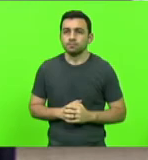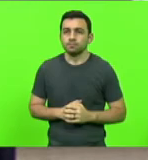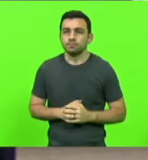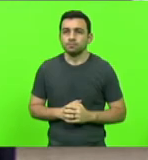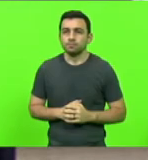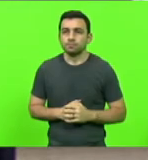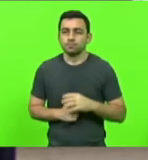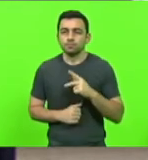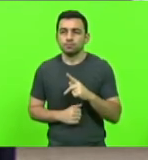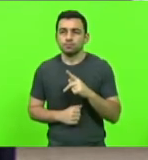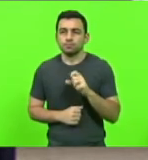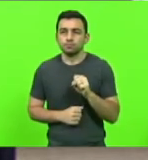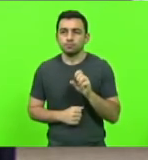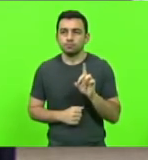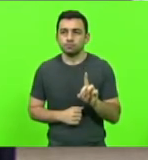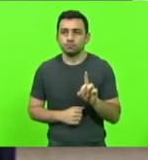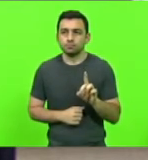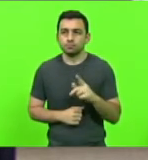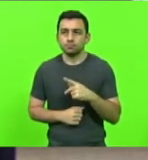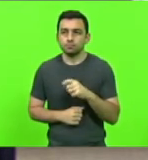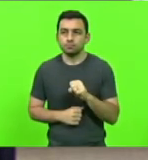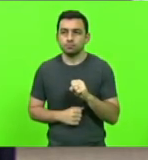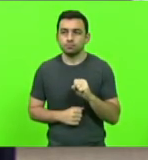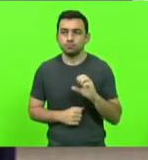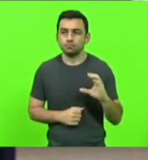Bloco PSD, PSC.